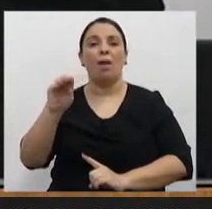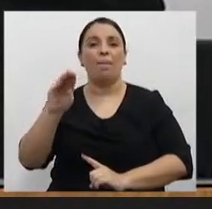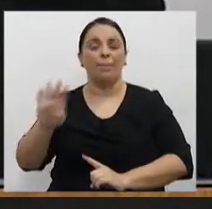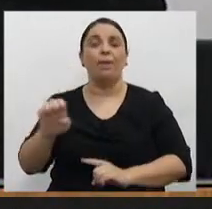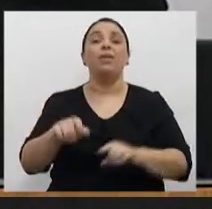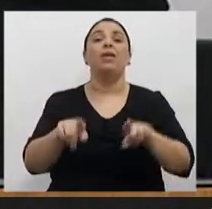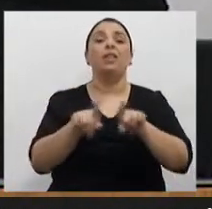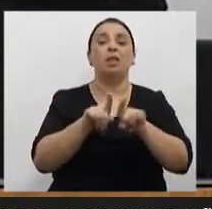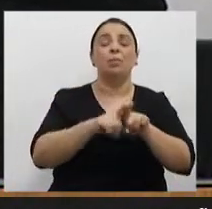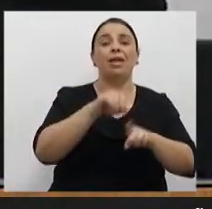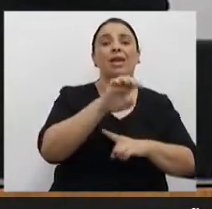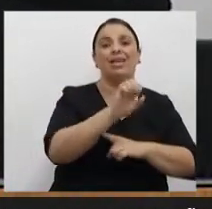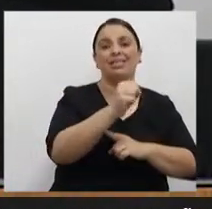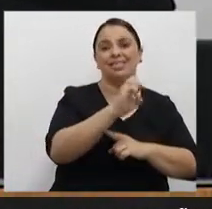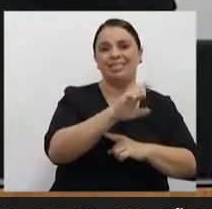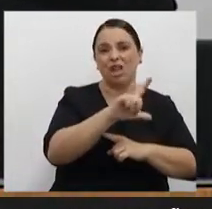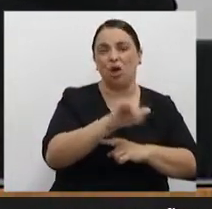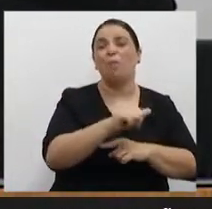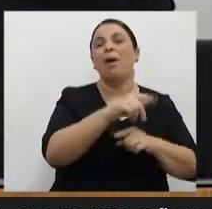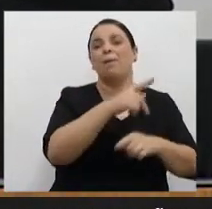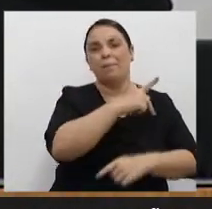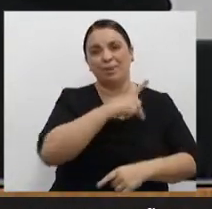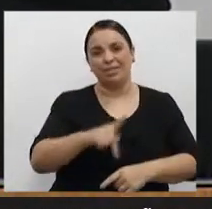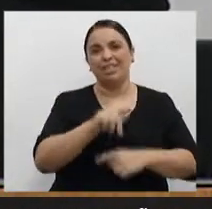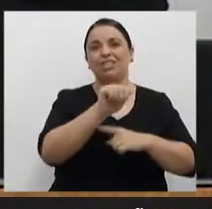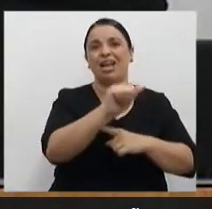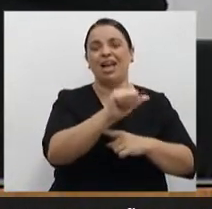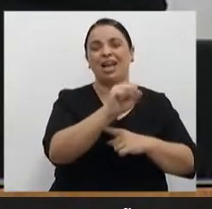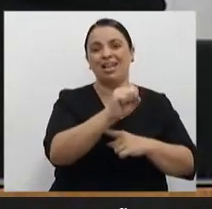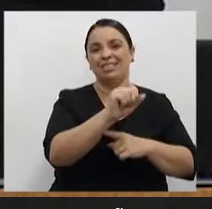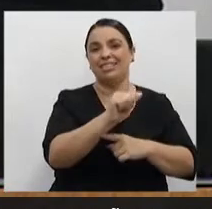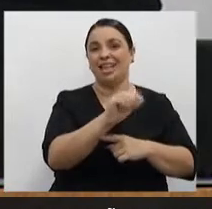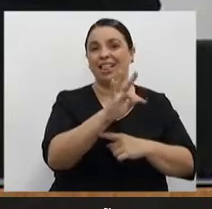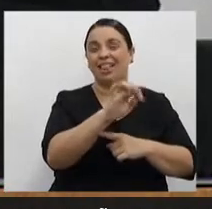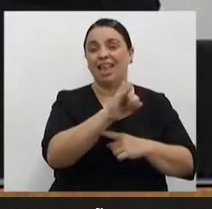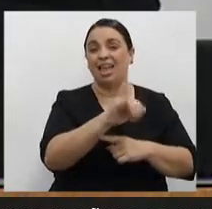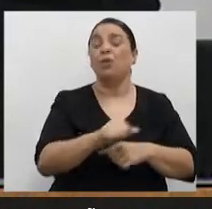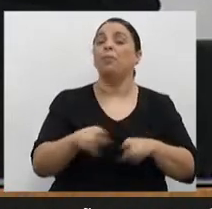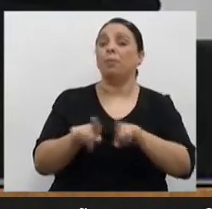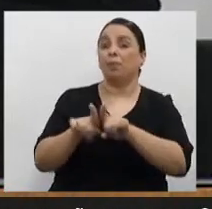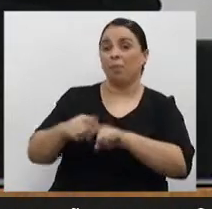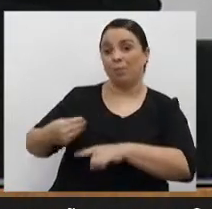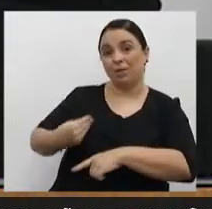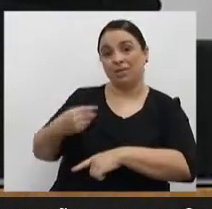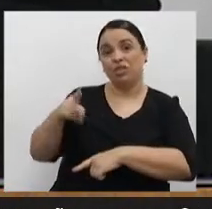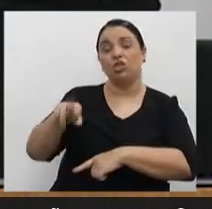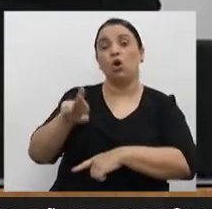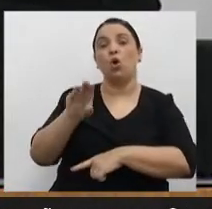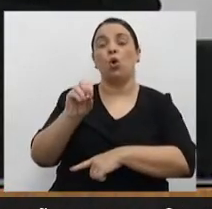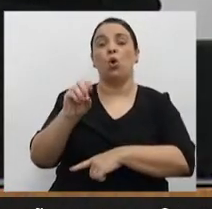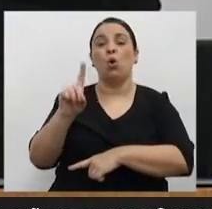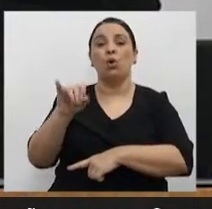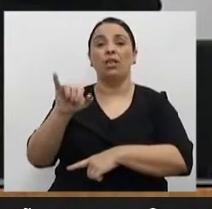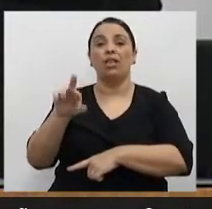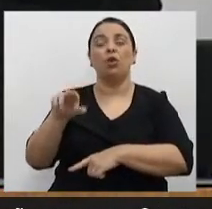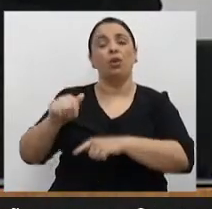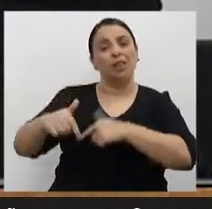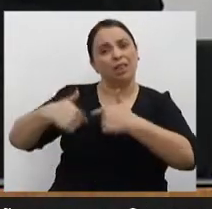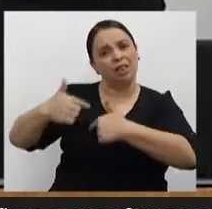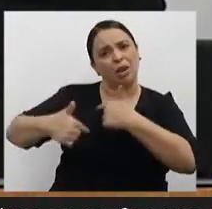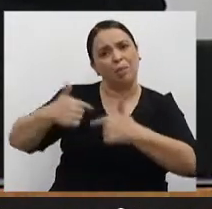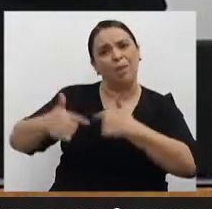não é isso? Está aqui também o Rodrigo Moura, ativista das doenças raras e pai do Bernardo